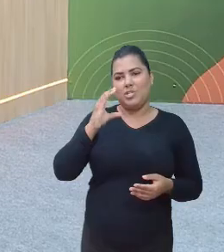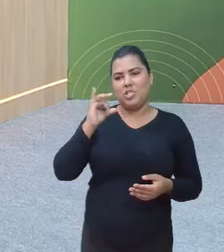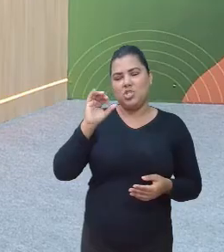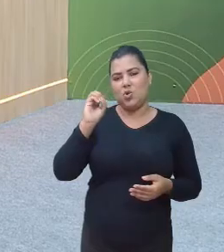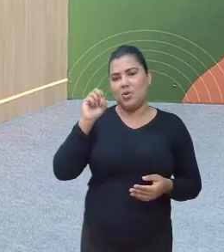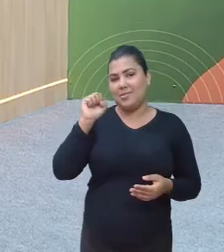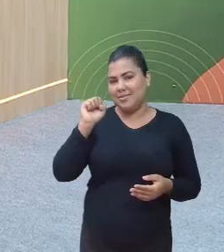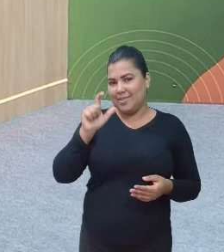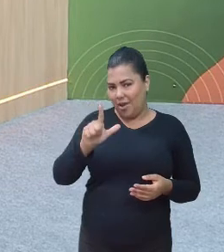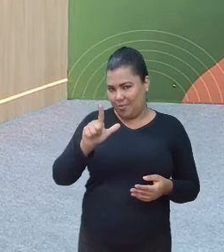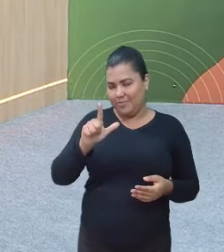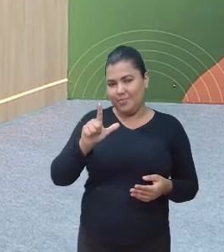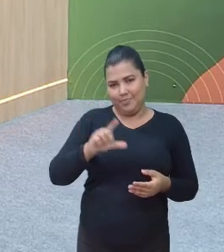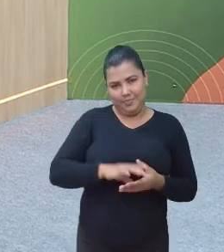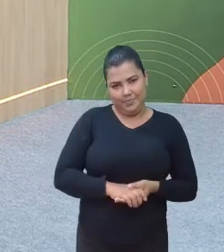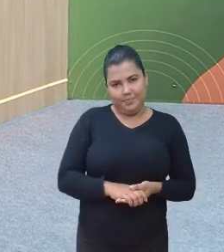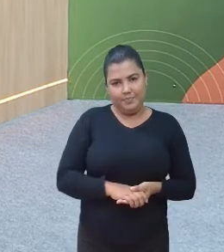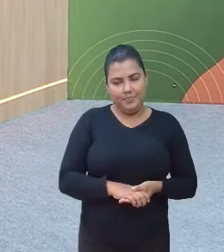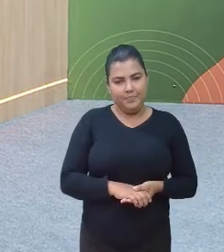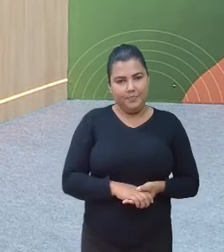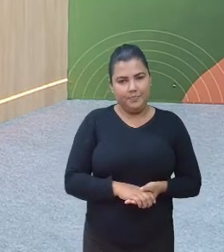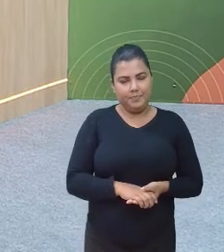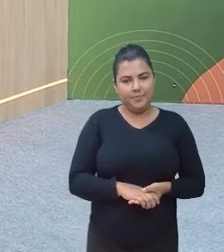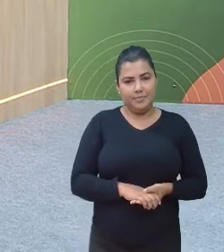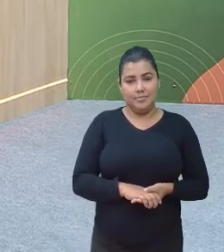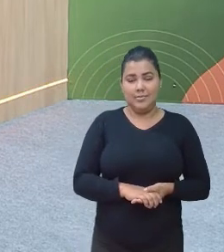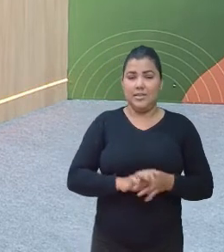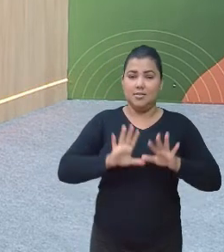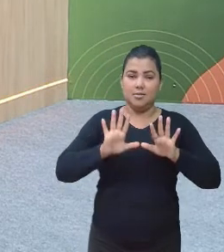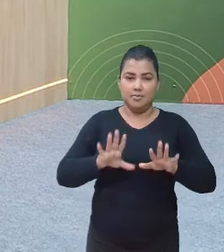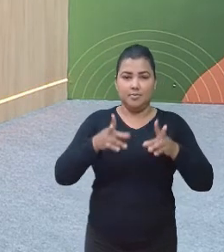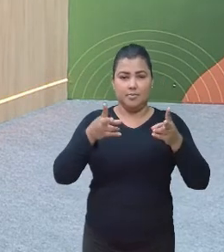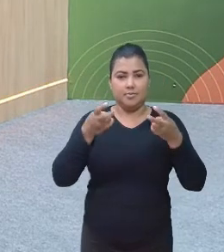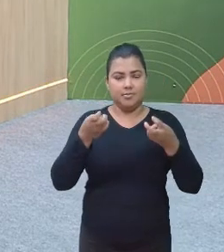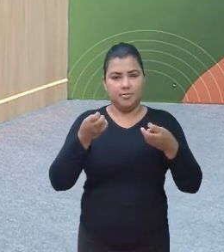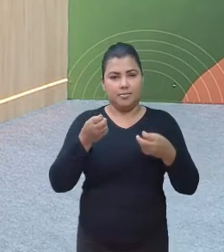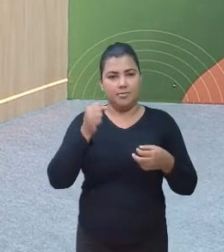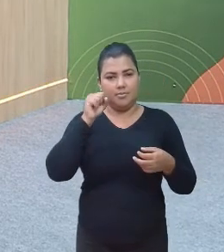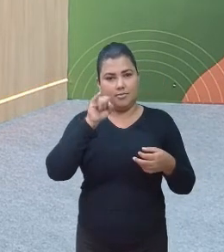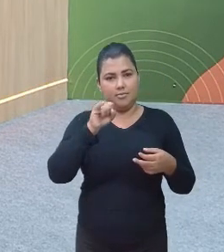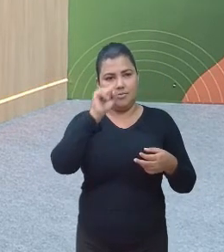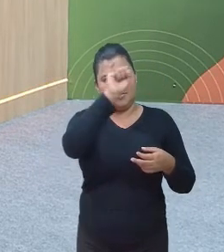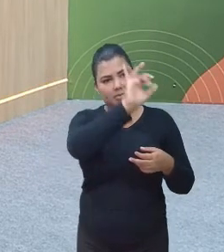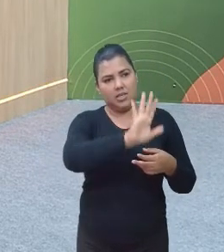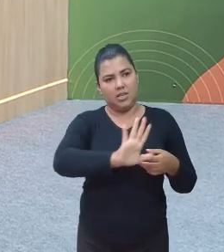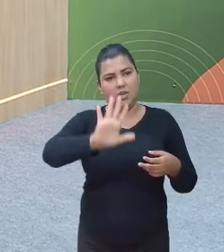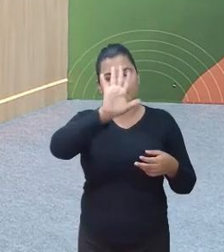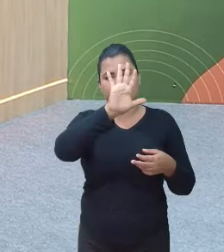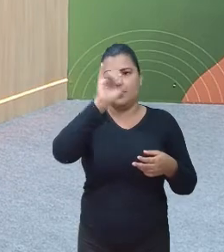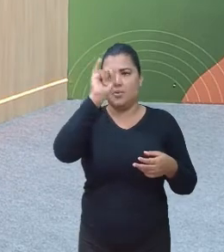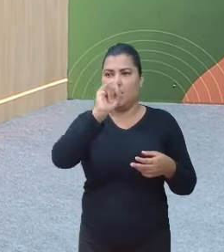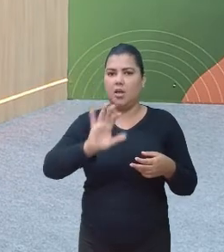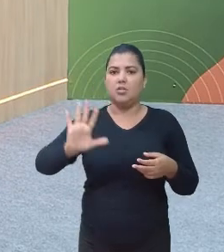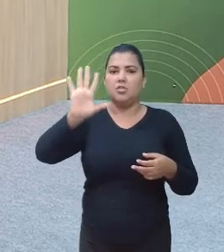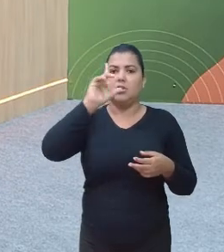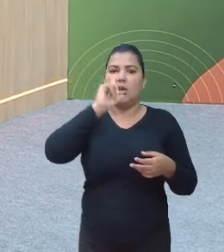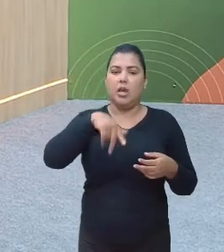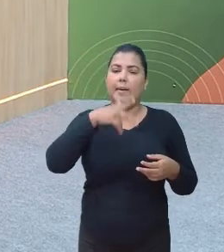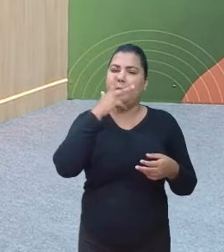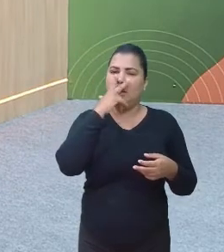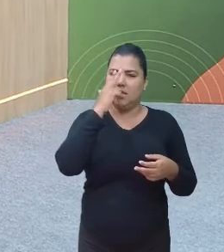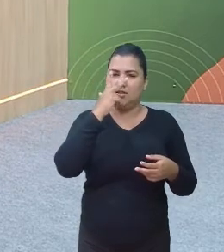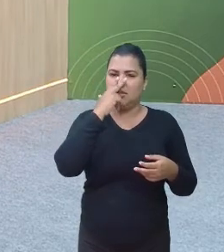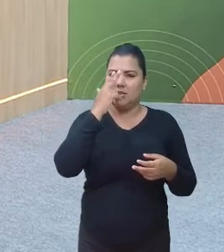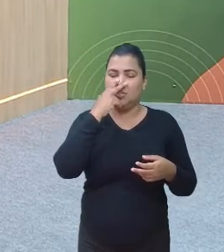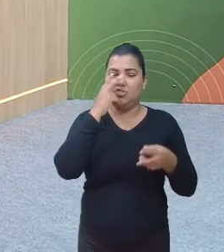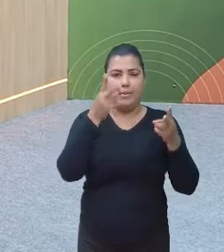o seguinte, se as figuras são parecidas, ou seja, se elas são semelhantes, a gente vai afirmar que as dimensões são